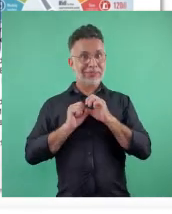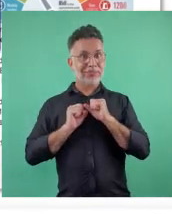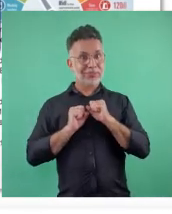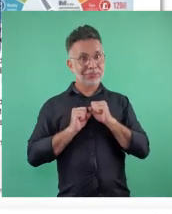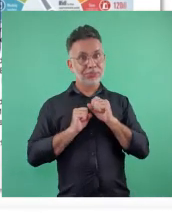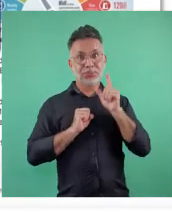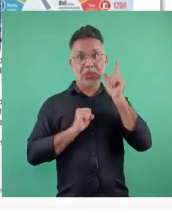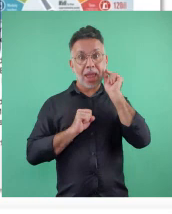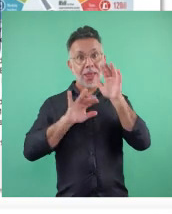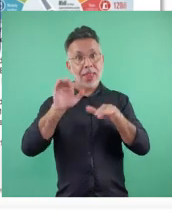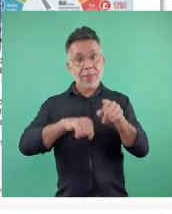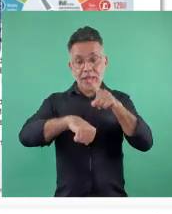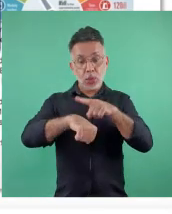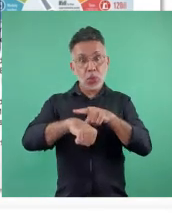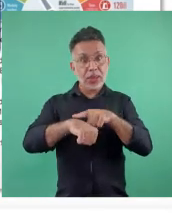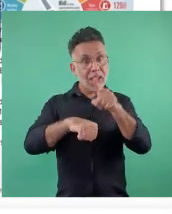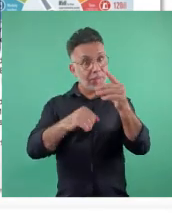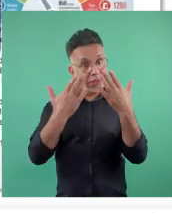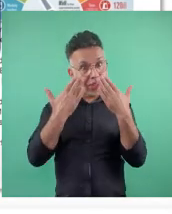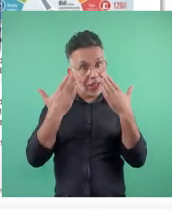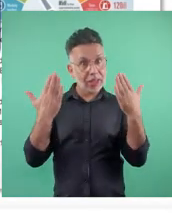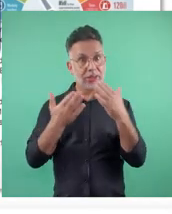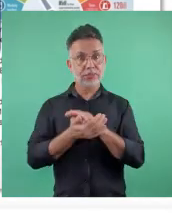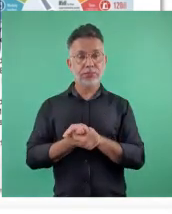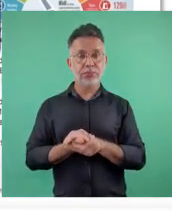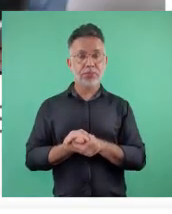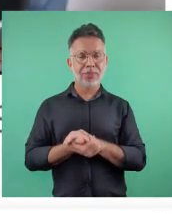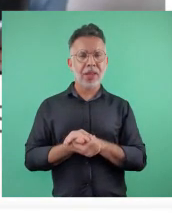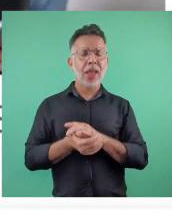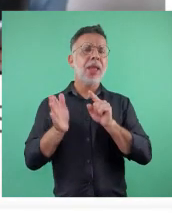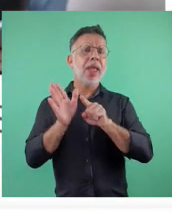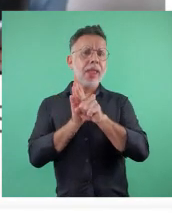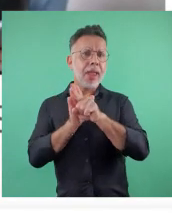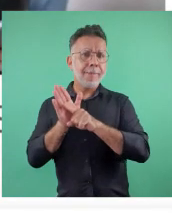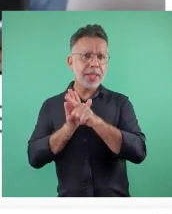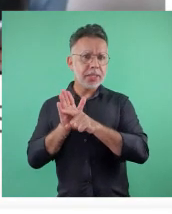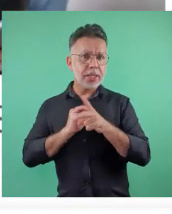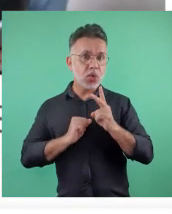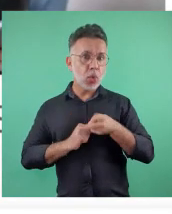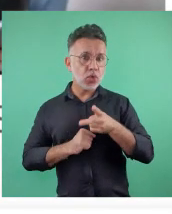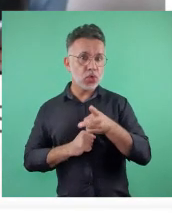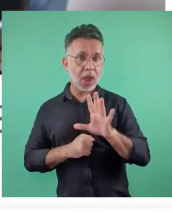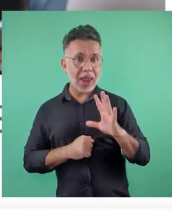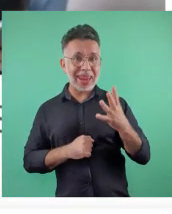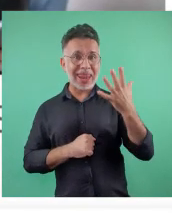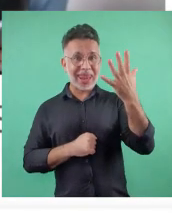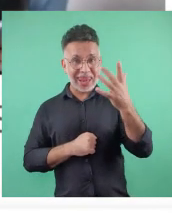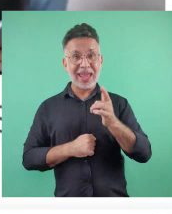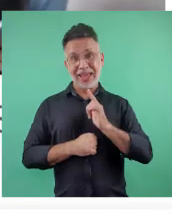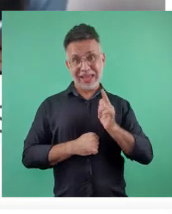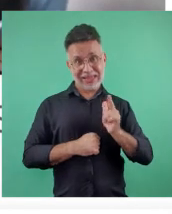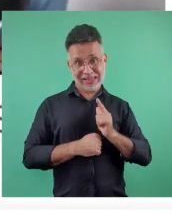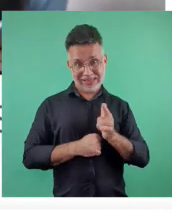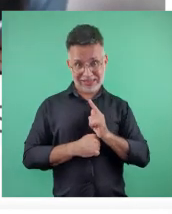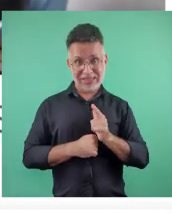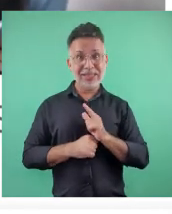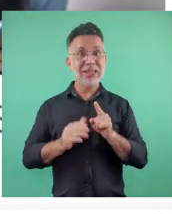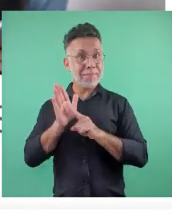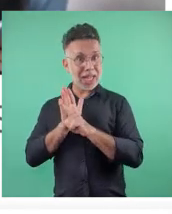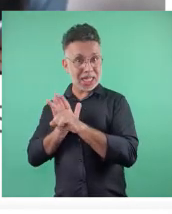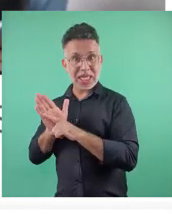não, dependendo do tempo que você está exposto. E as pesquisas continuaram a acontecer